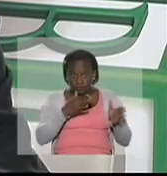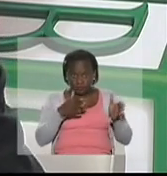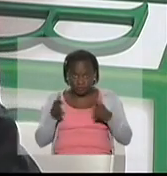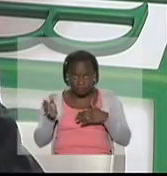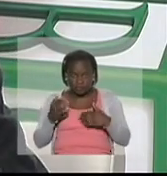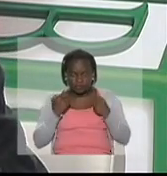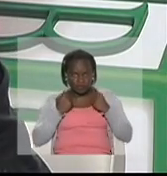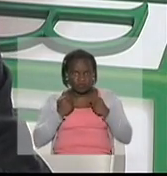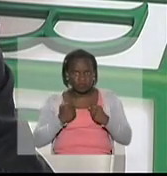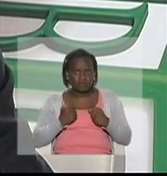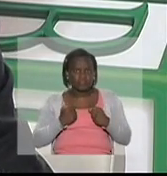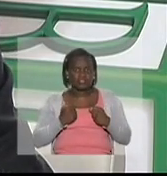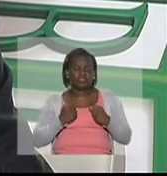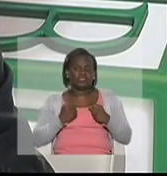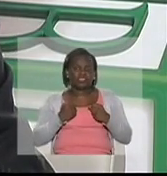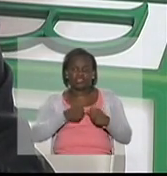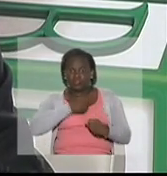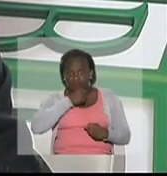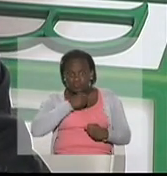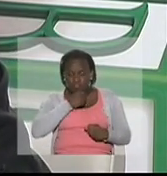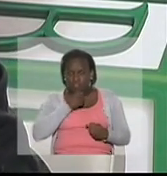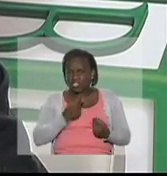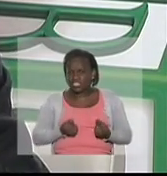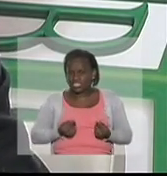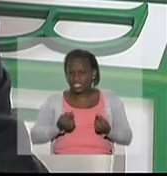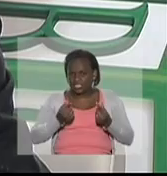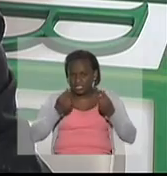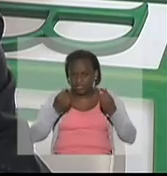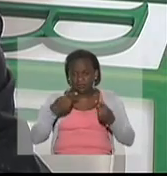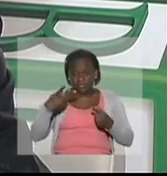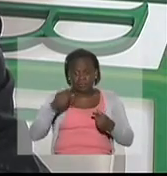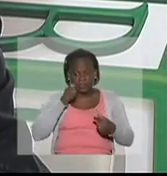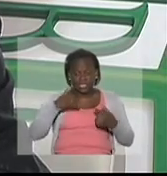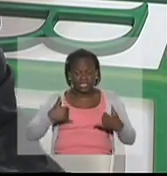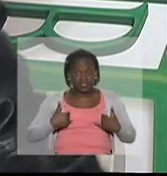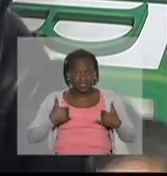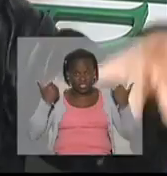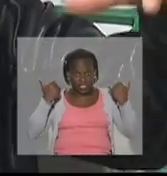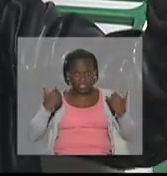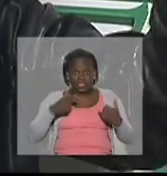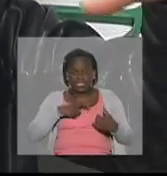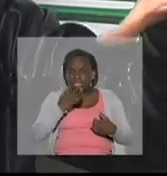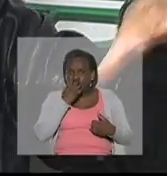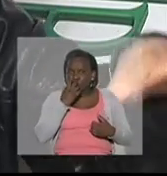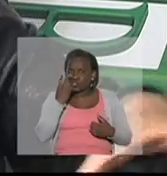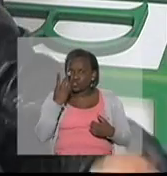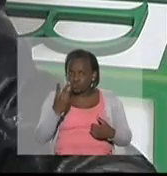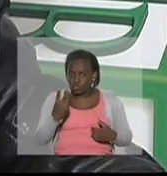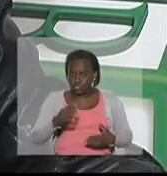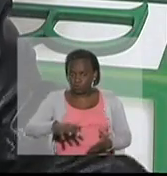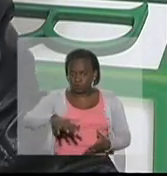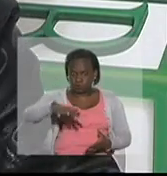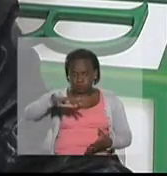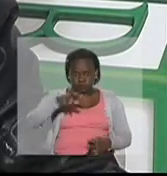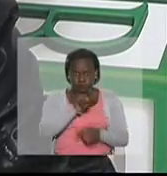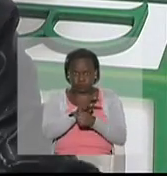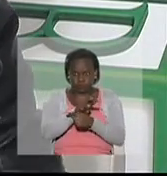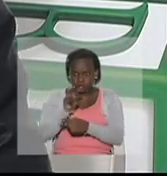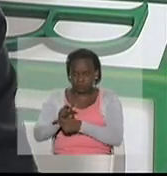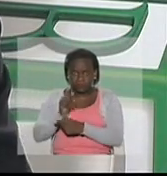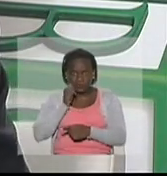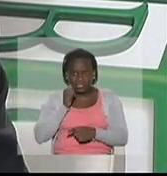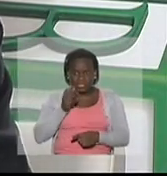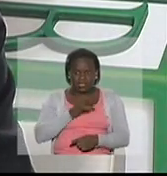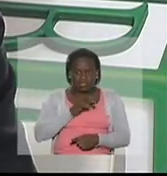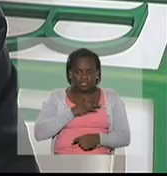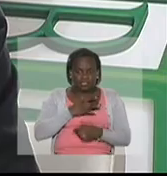cena muito forte que a avó, que é muito rica, no aniversário dela, ela tem 2 Dobermans gigantes que ficam tomando conta